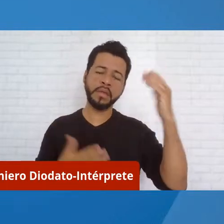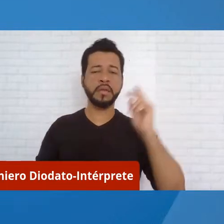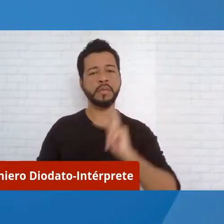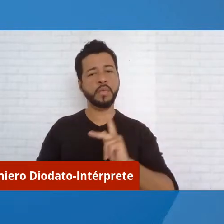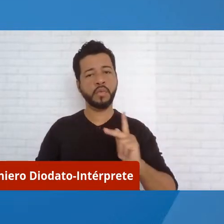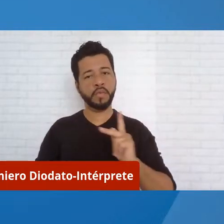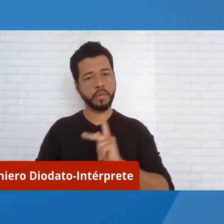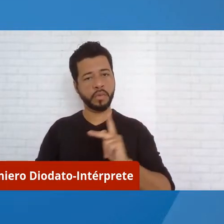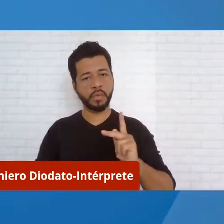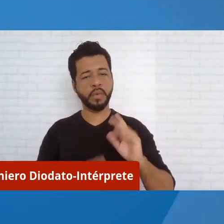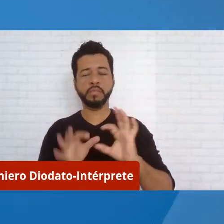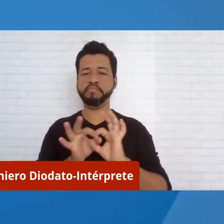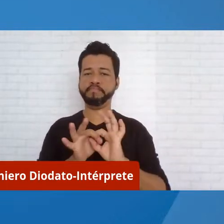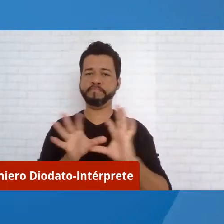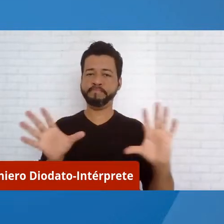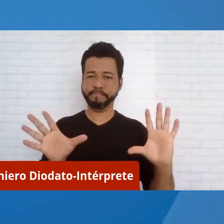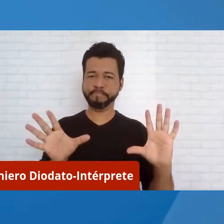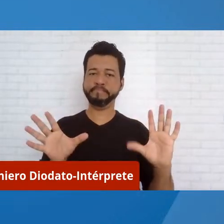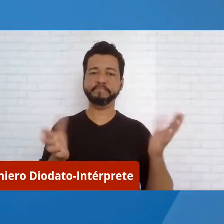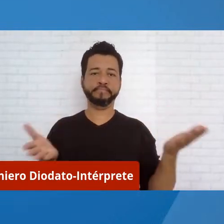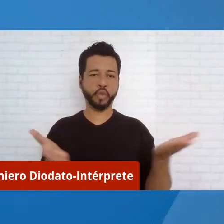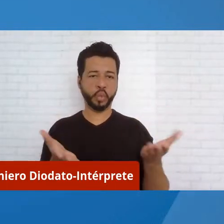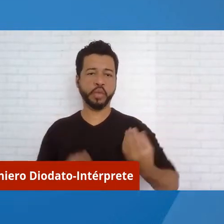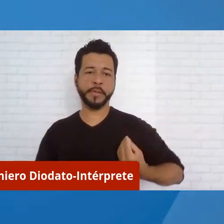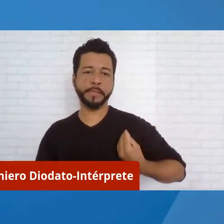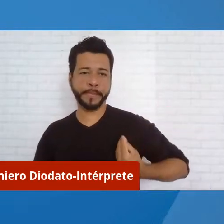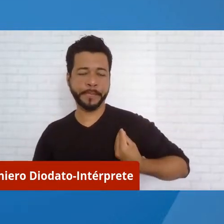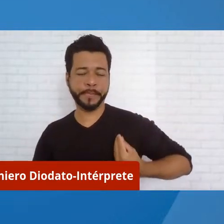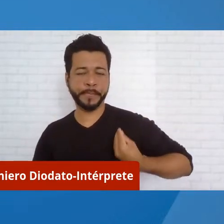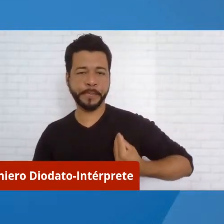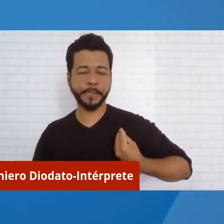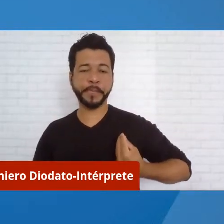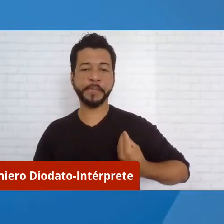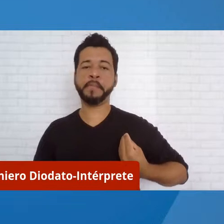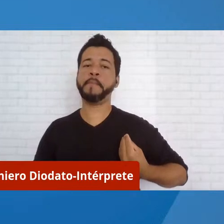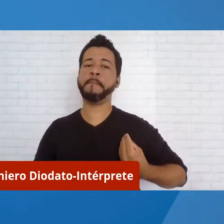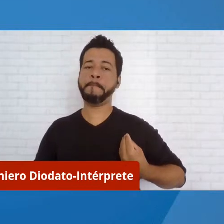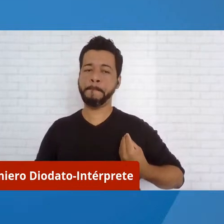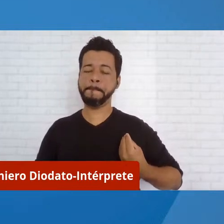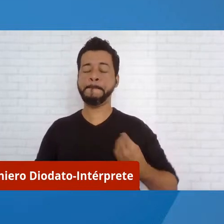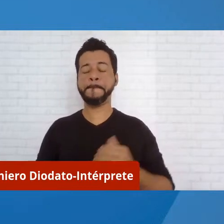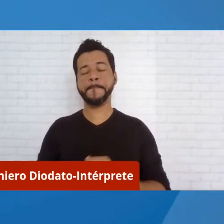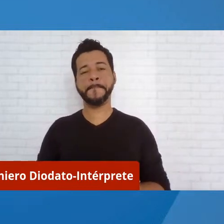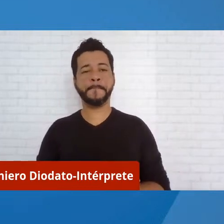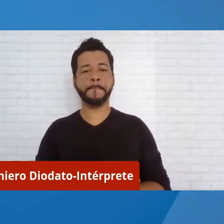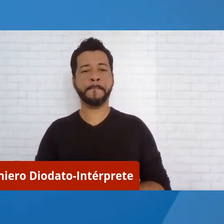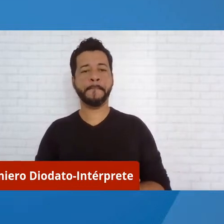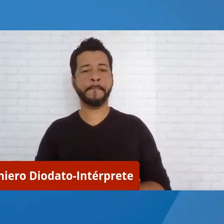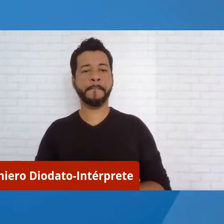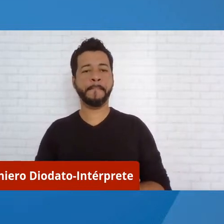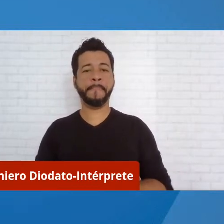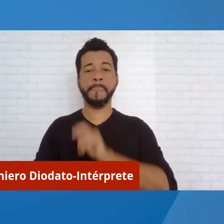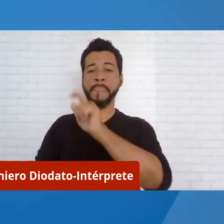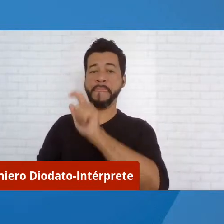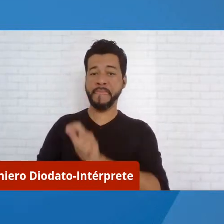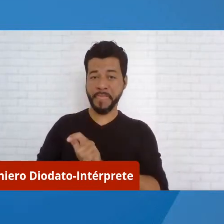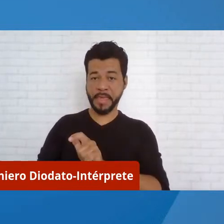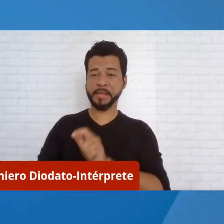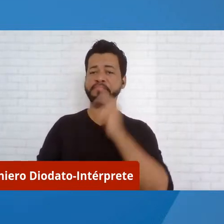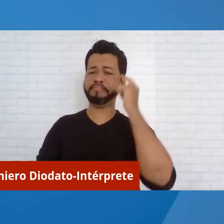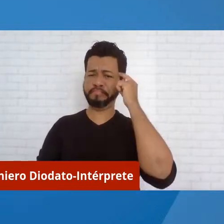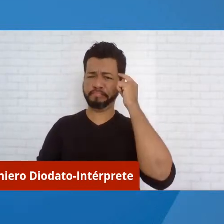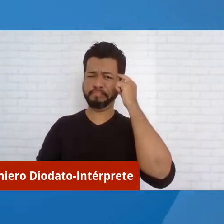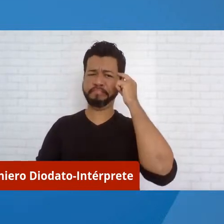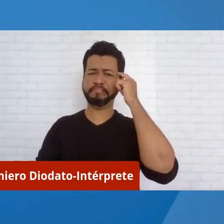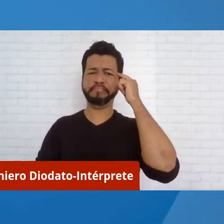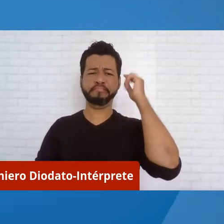a disponibilidade de estar conosco, né, um dos grandes pensadores